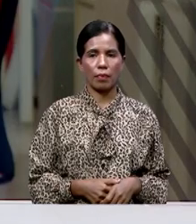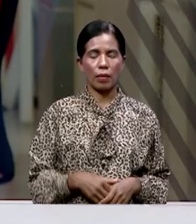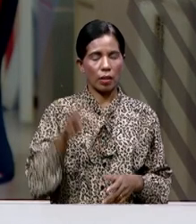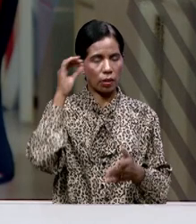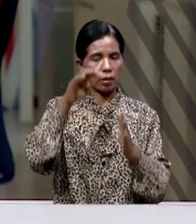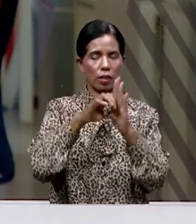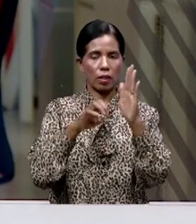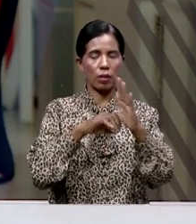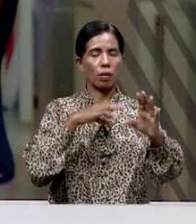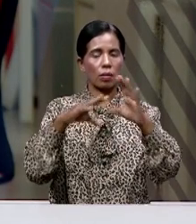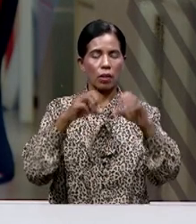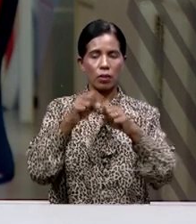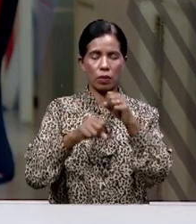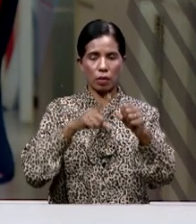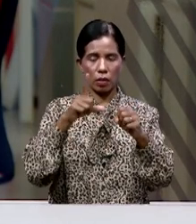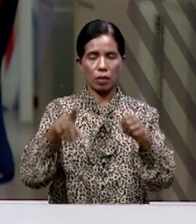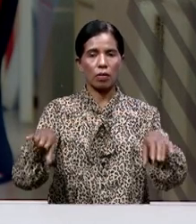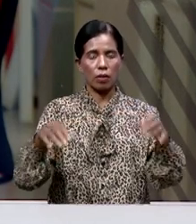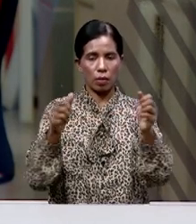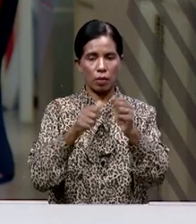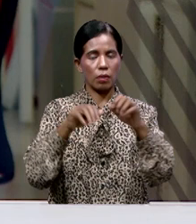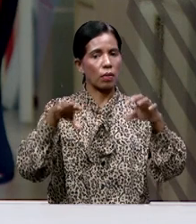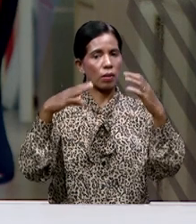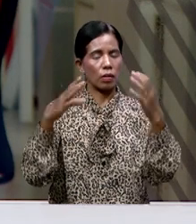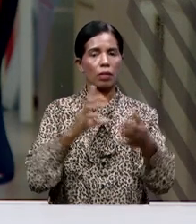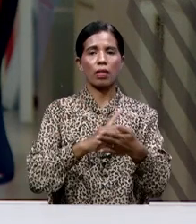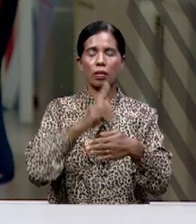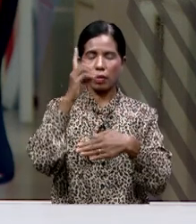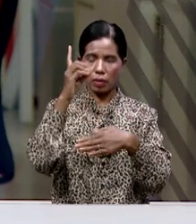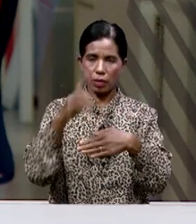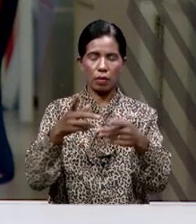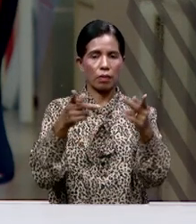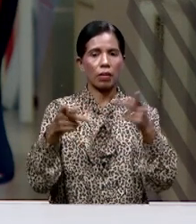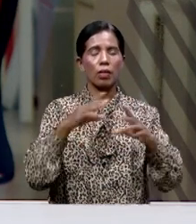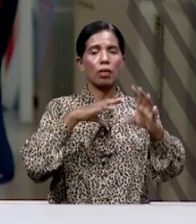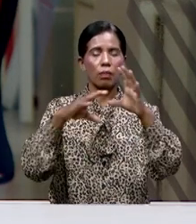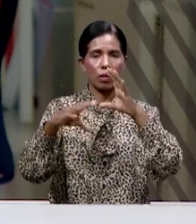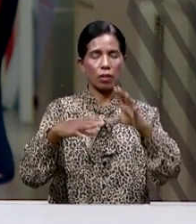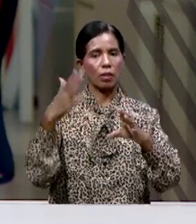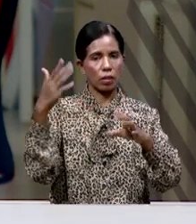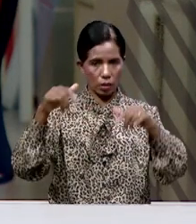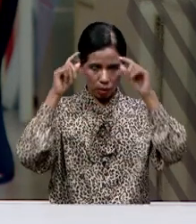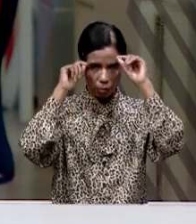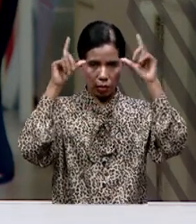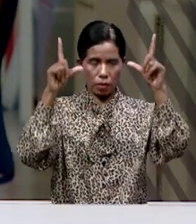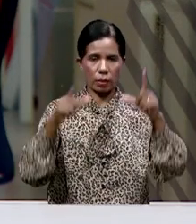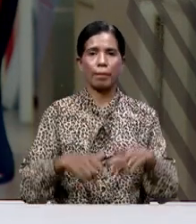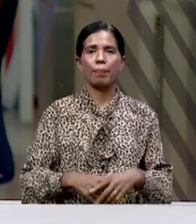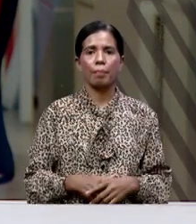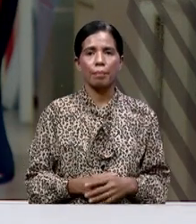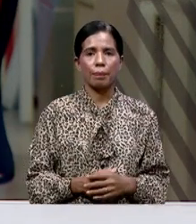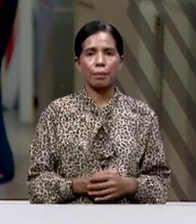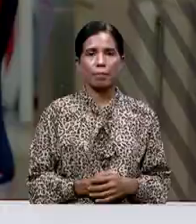Secretaria de Estado de Comunicação Social se coopera com o Conselho de Imprensa, onde desenvolve a área de comunicação e a Timor-Leste.